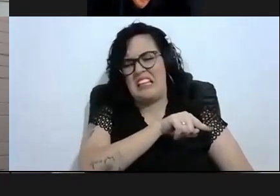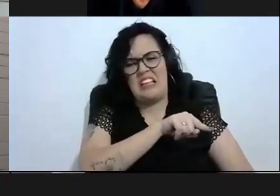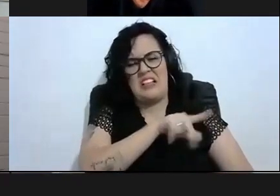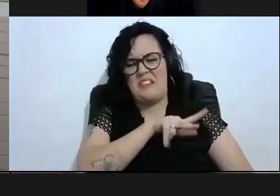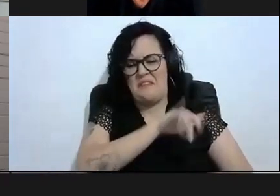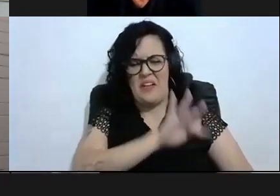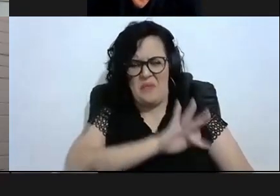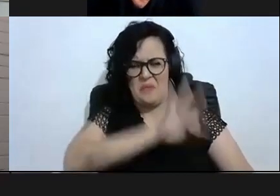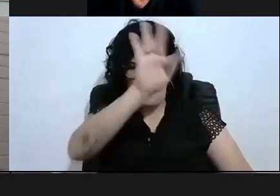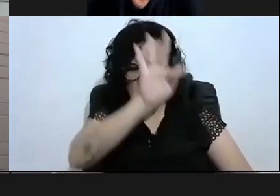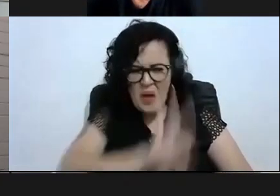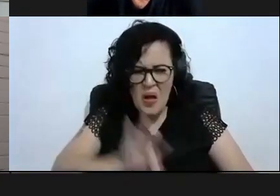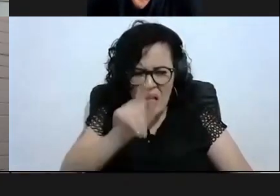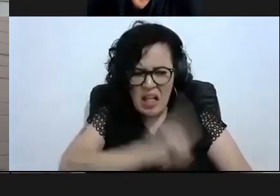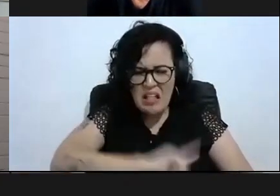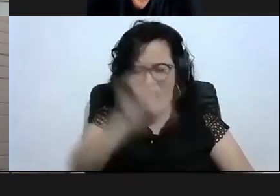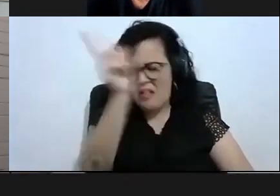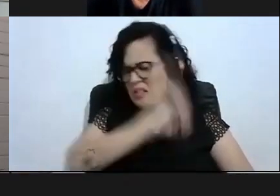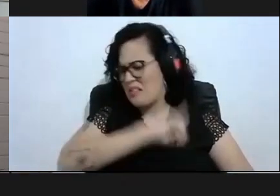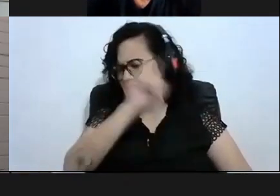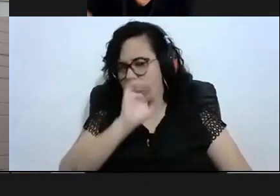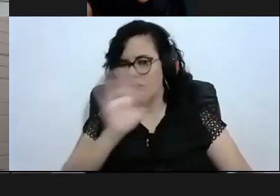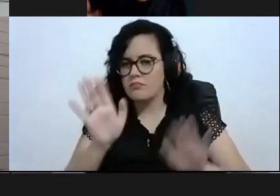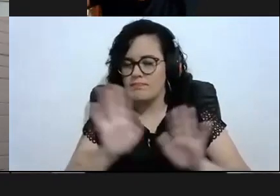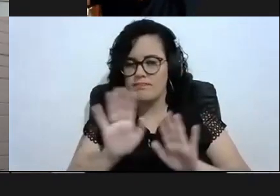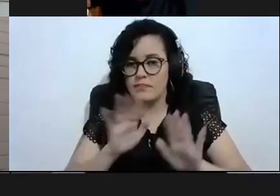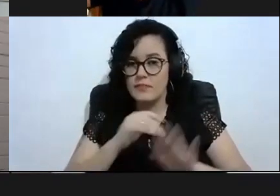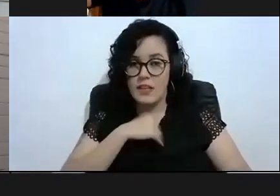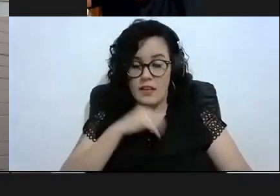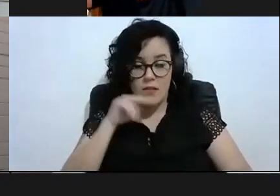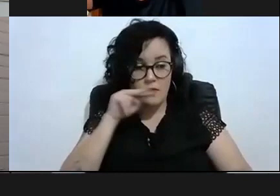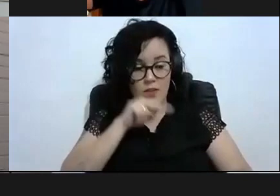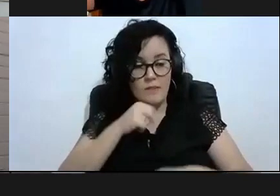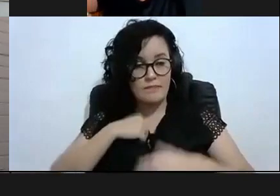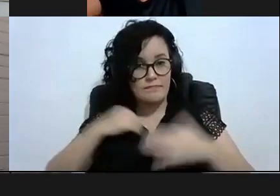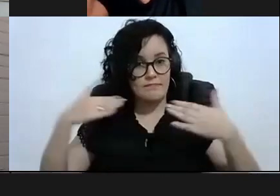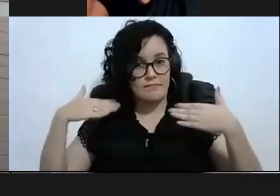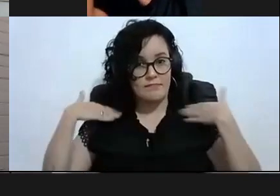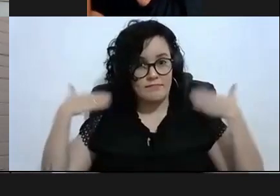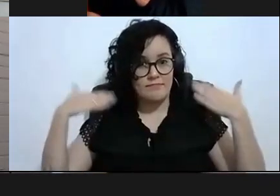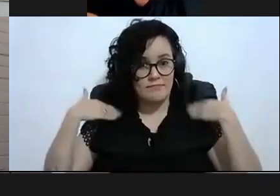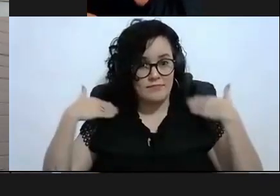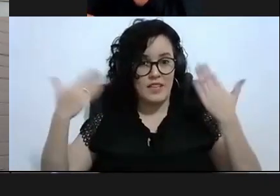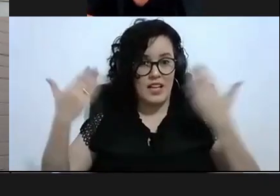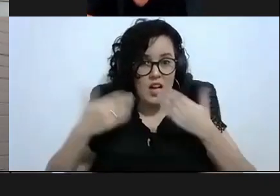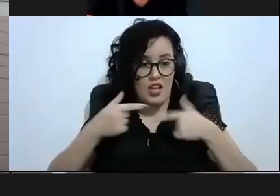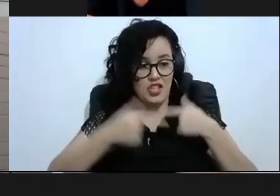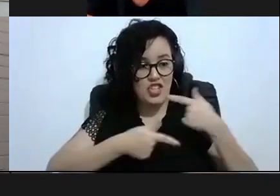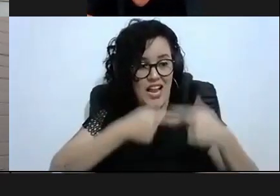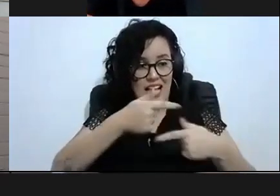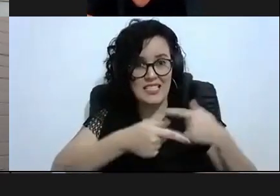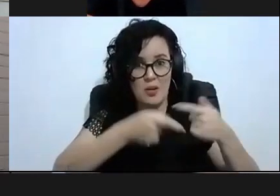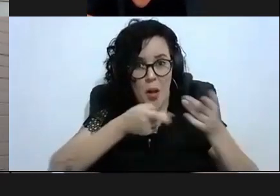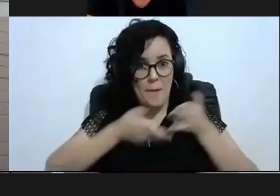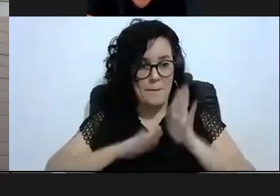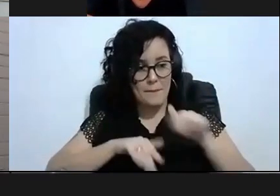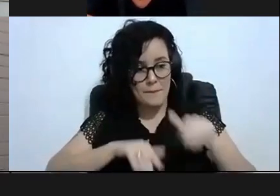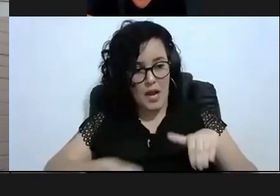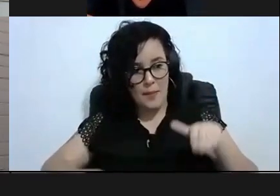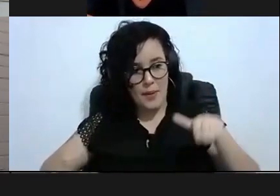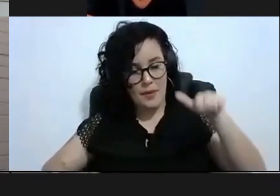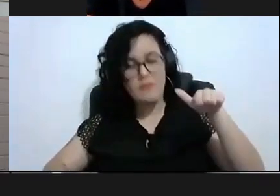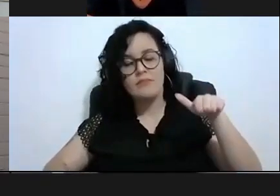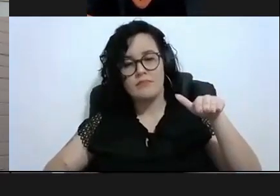universidade pública, né. Eu vejo com muita alegria, aliás, essas últimas gerações aí, antes,